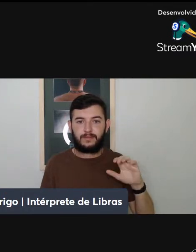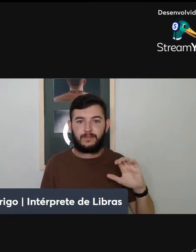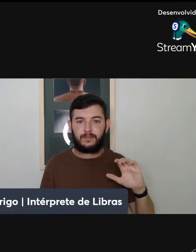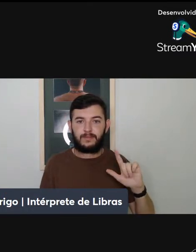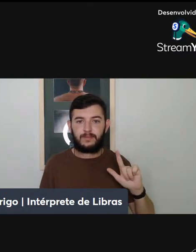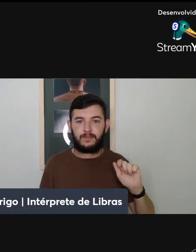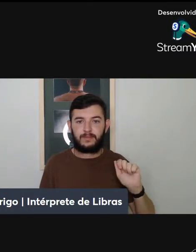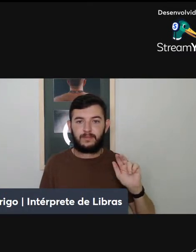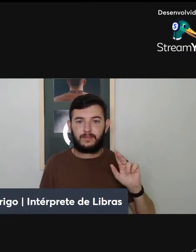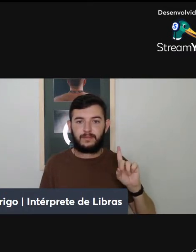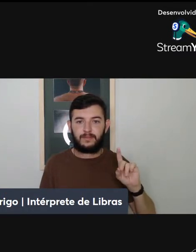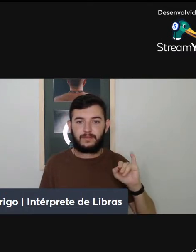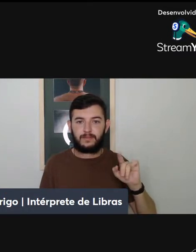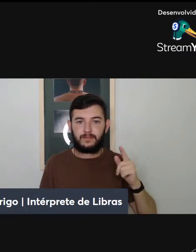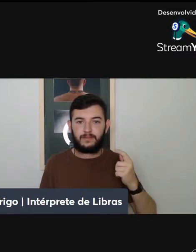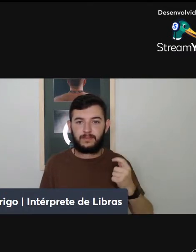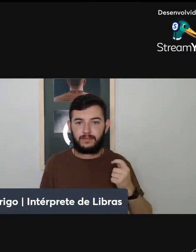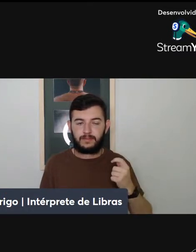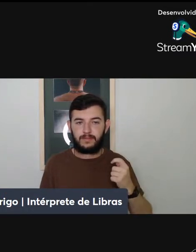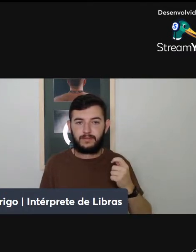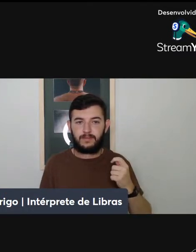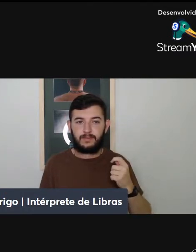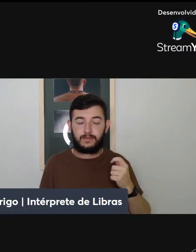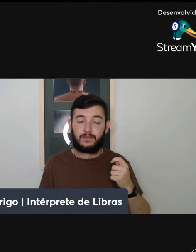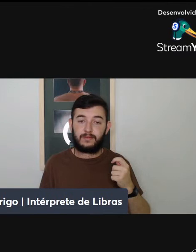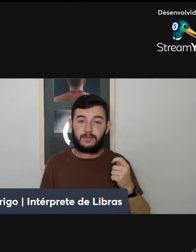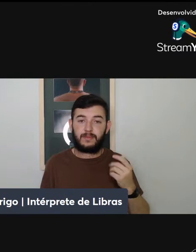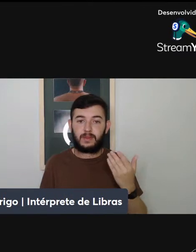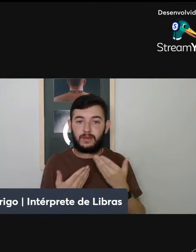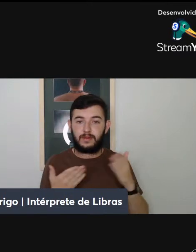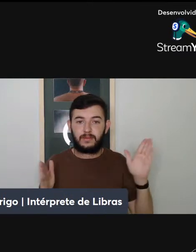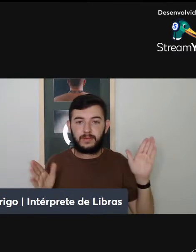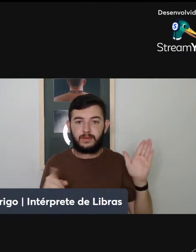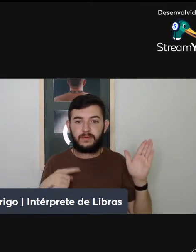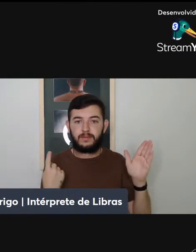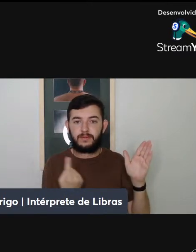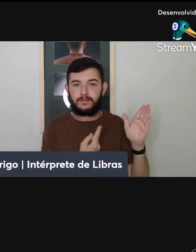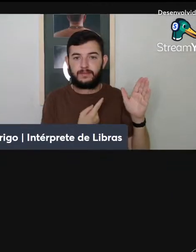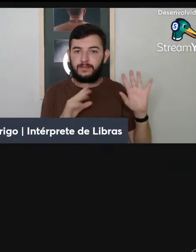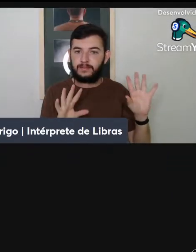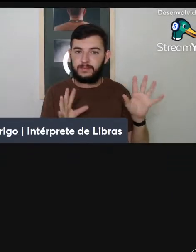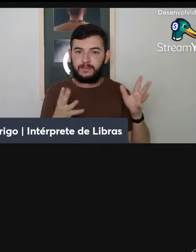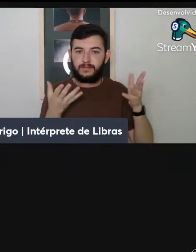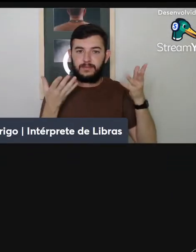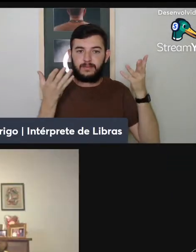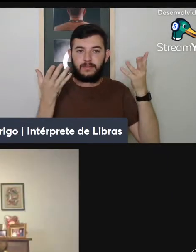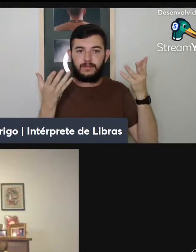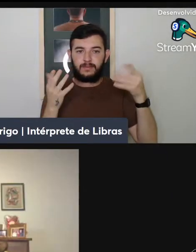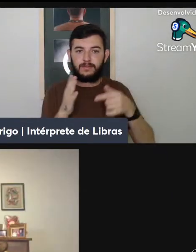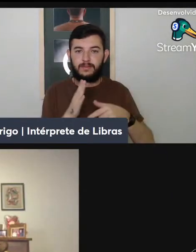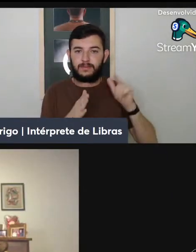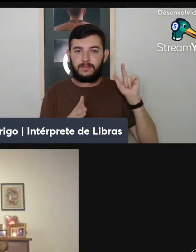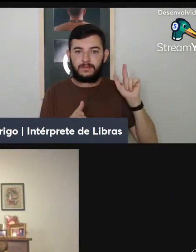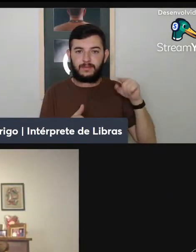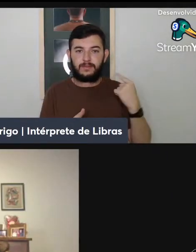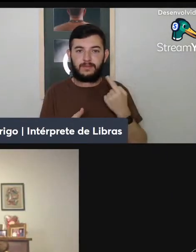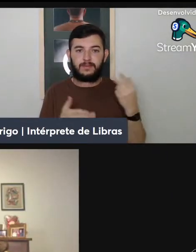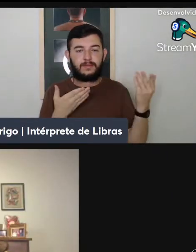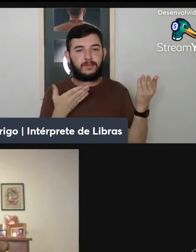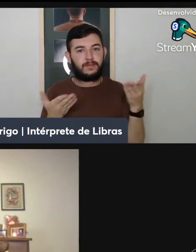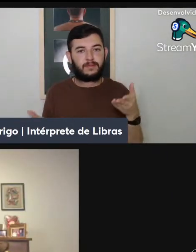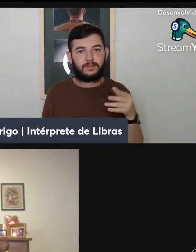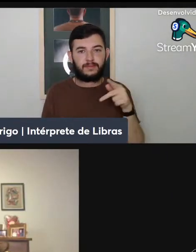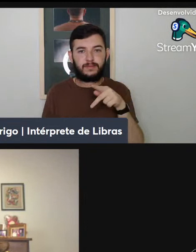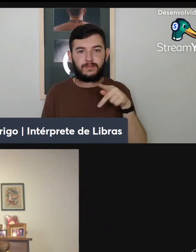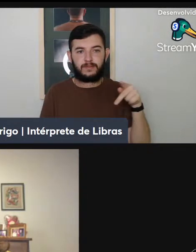para começar, para fazer essa nossa abertura, antes de convidarmos a professora